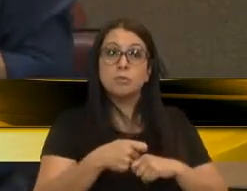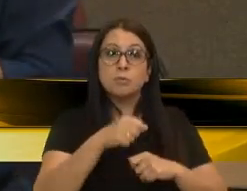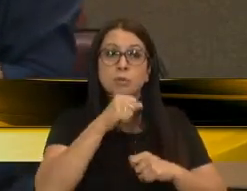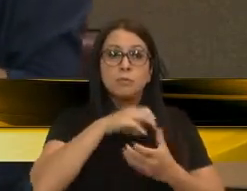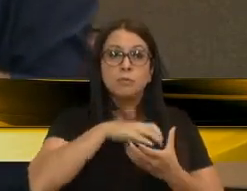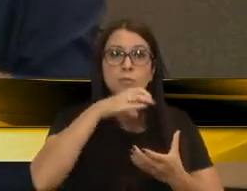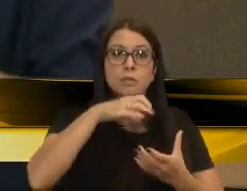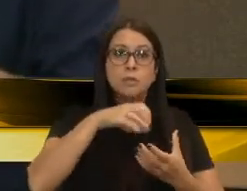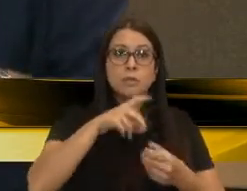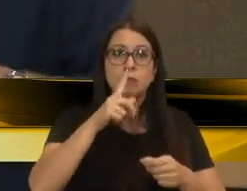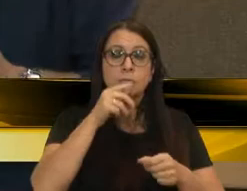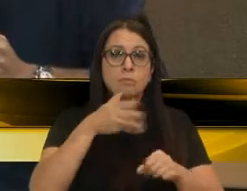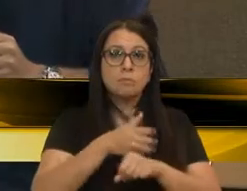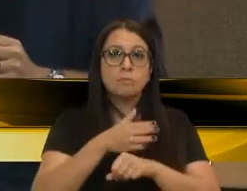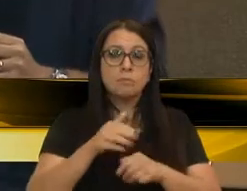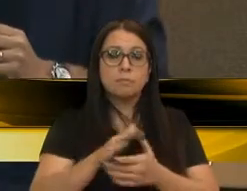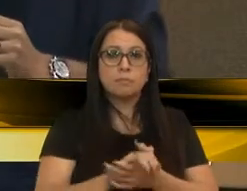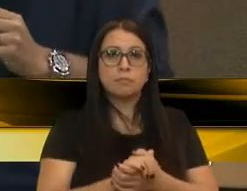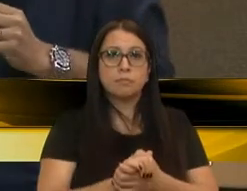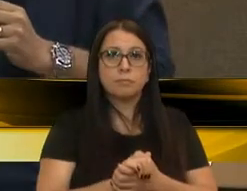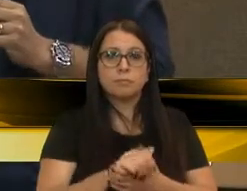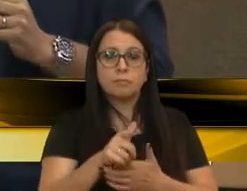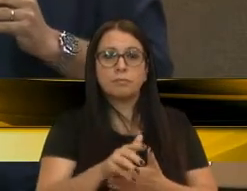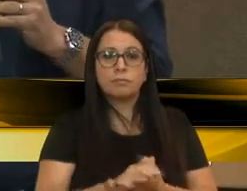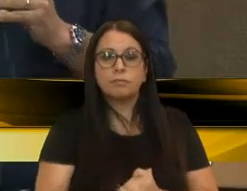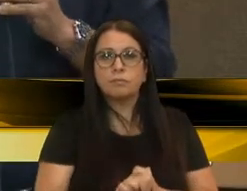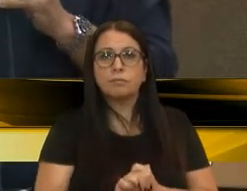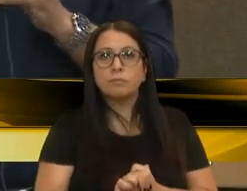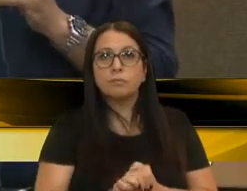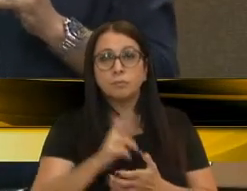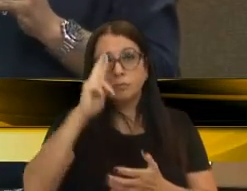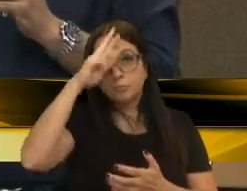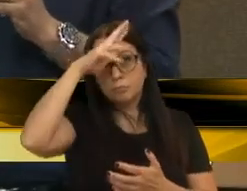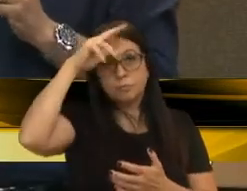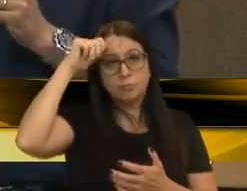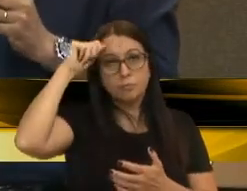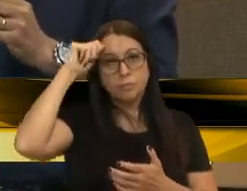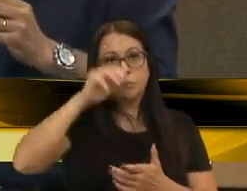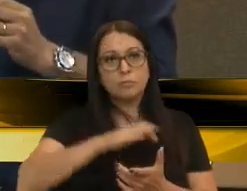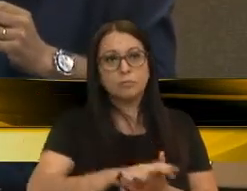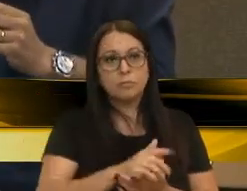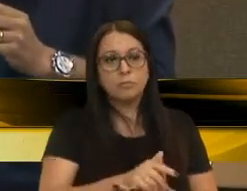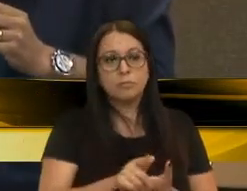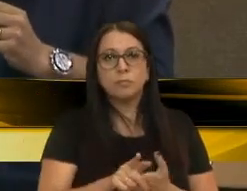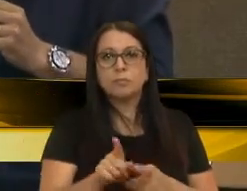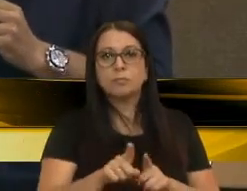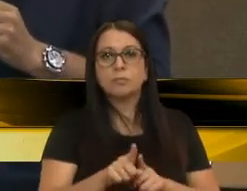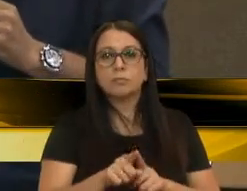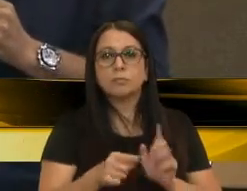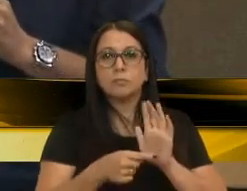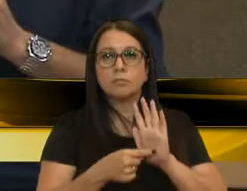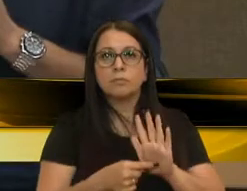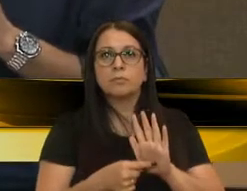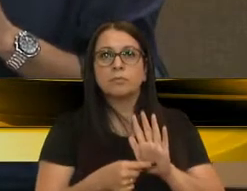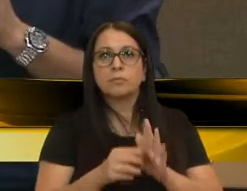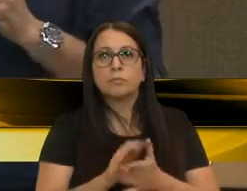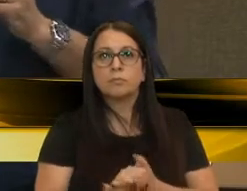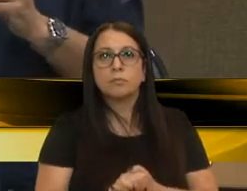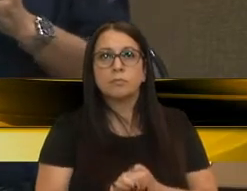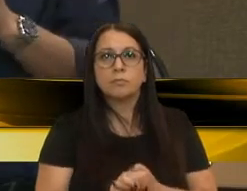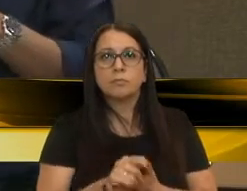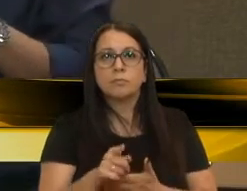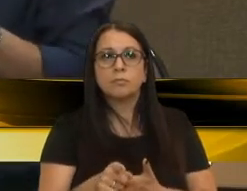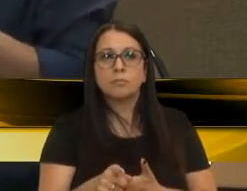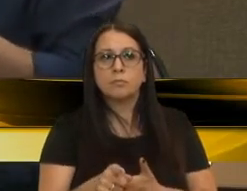idosos são partes. Então, entendo que o prefeito, com esse veto, ele sinaliza, né, que o atendimento ao idoso